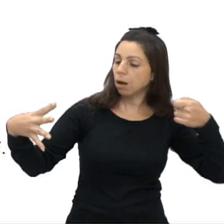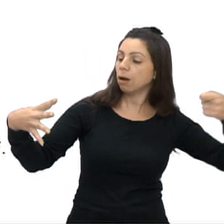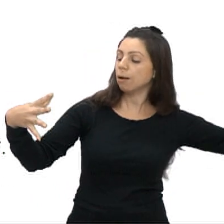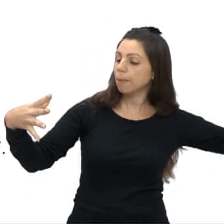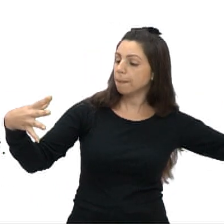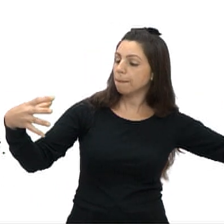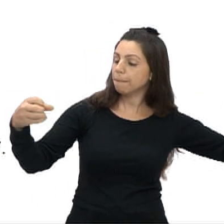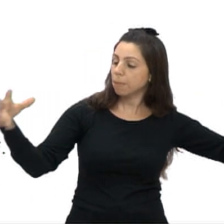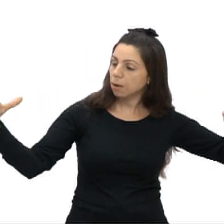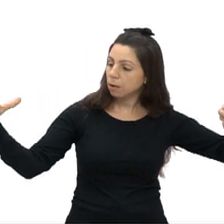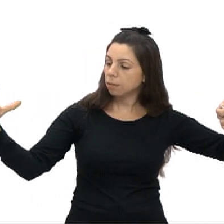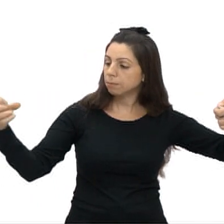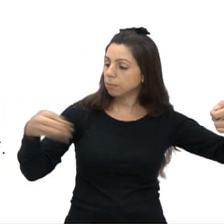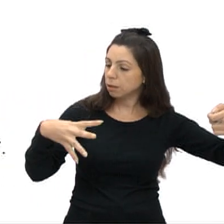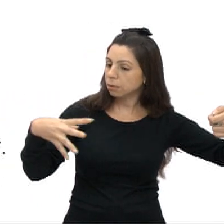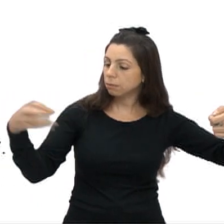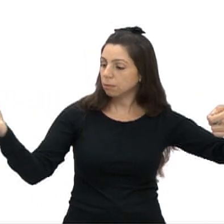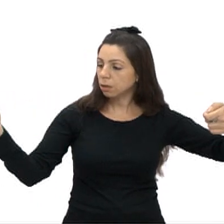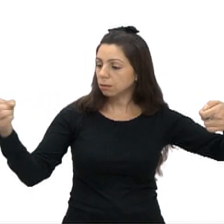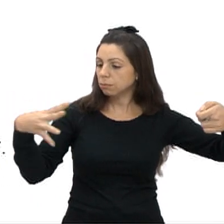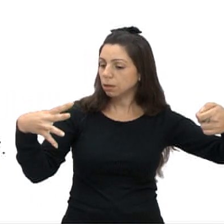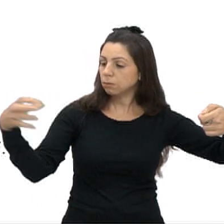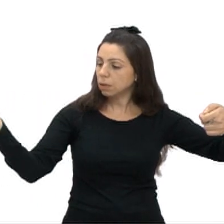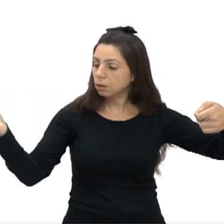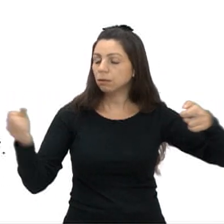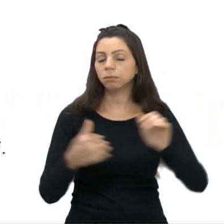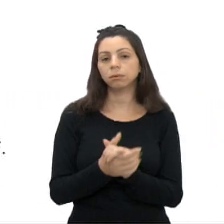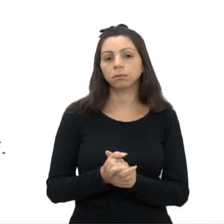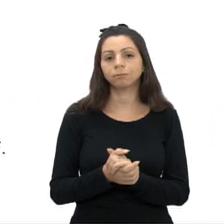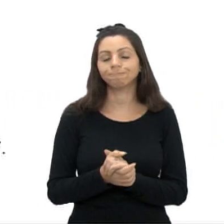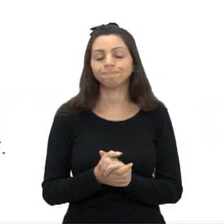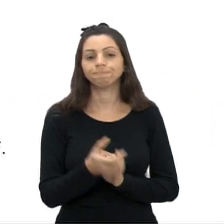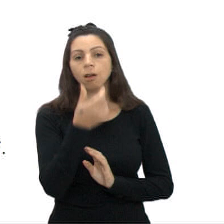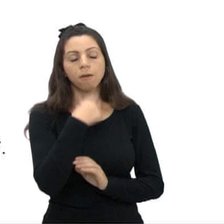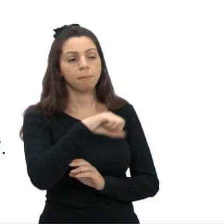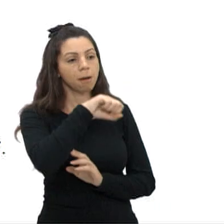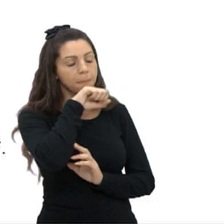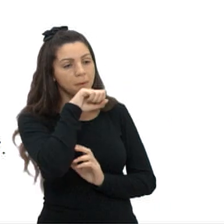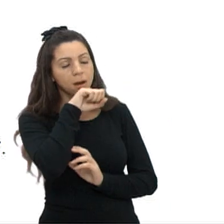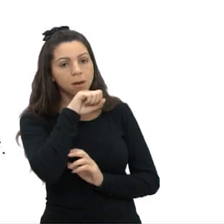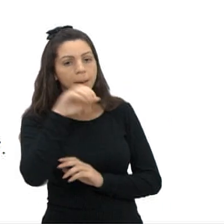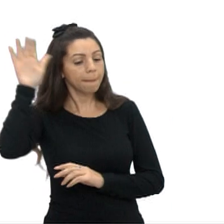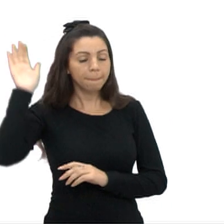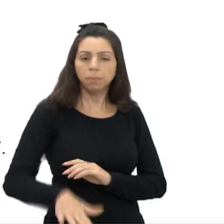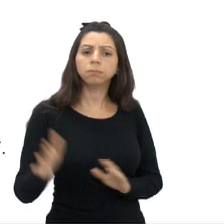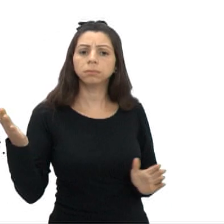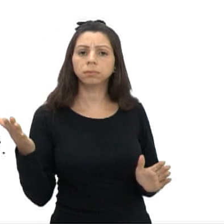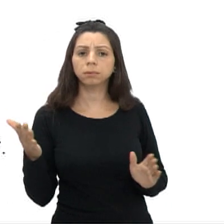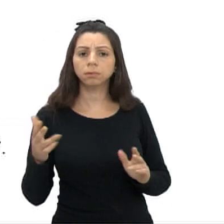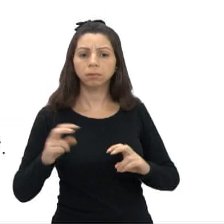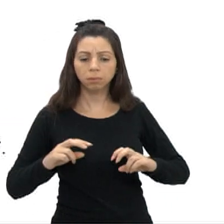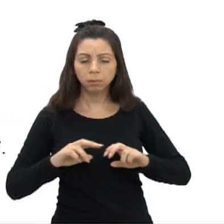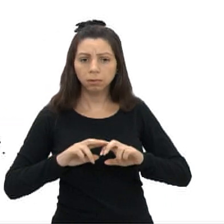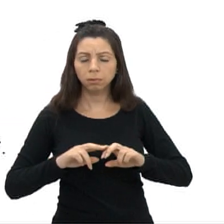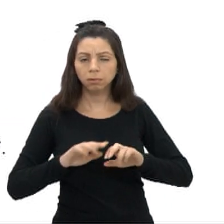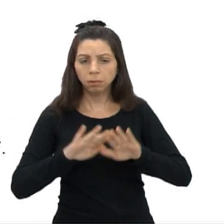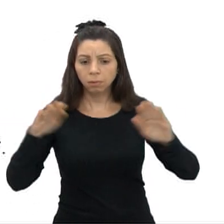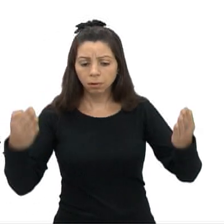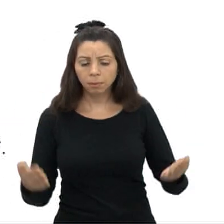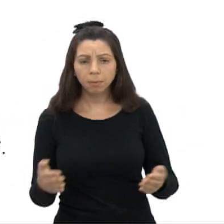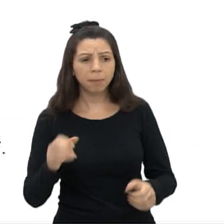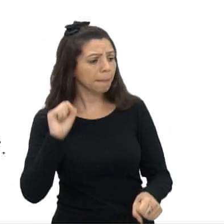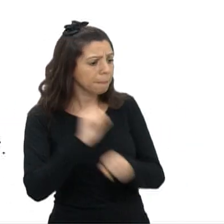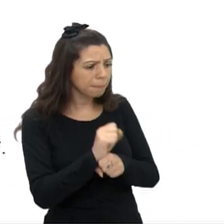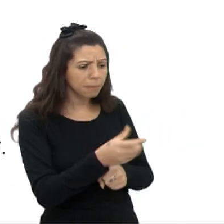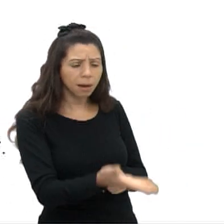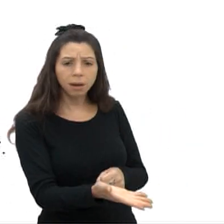ligava e desligava. Até que papai saiu de seu silêncio e bateu na mesa. Para com